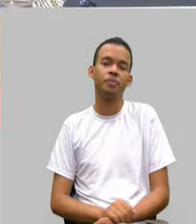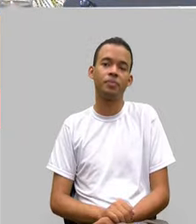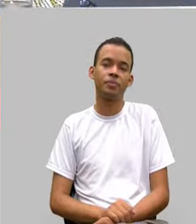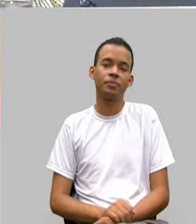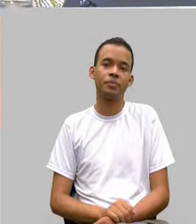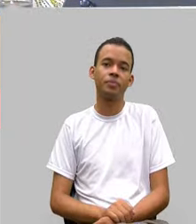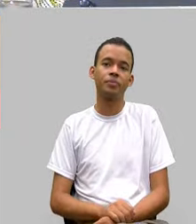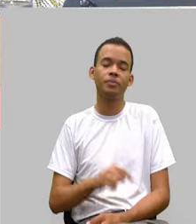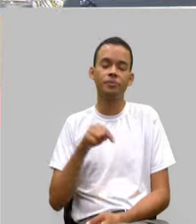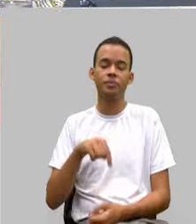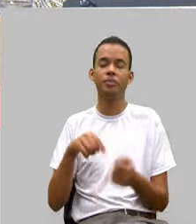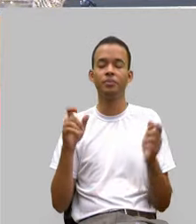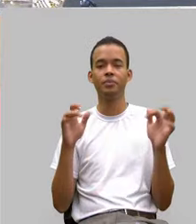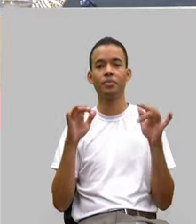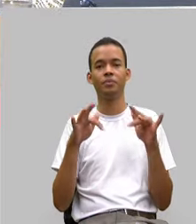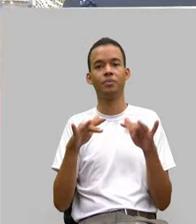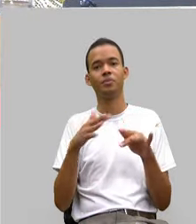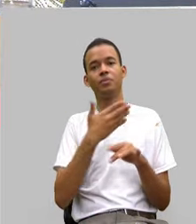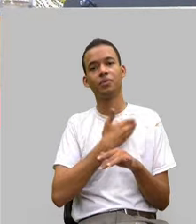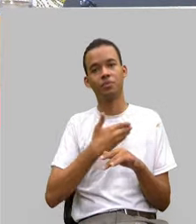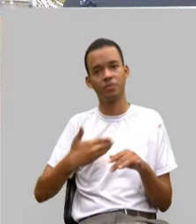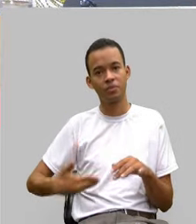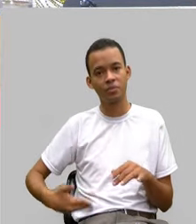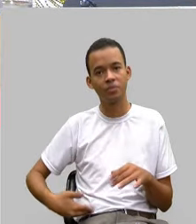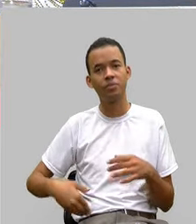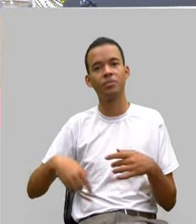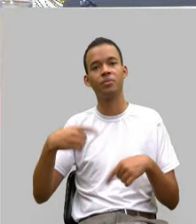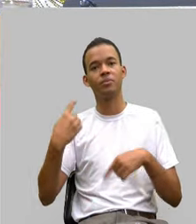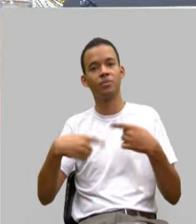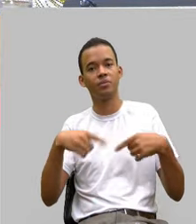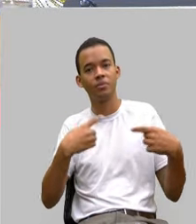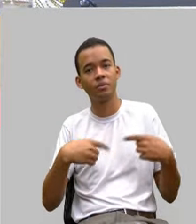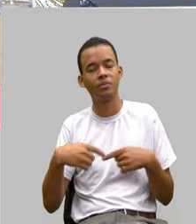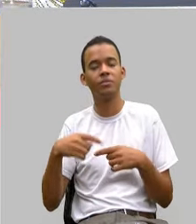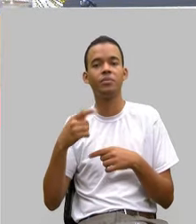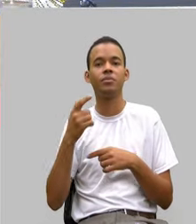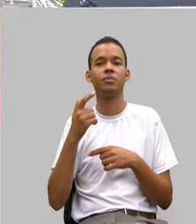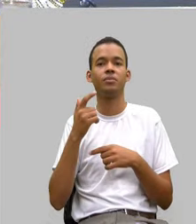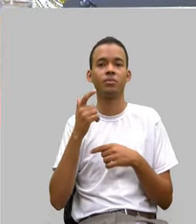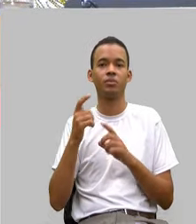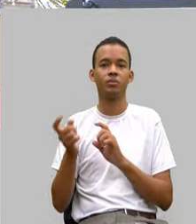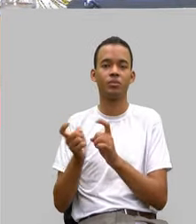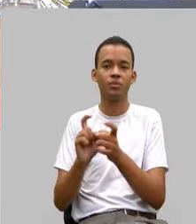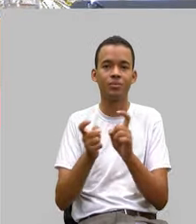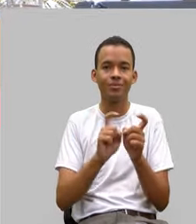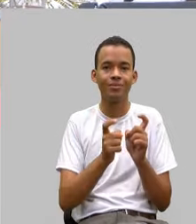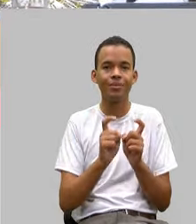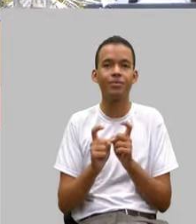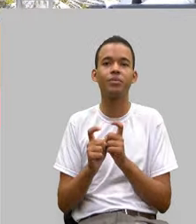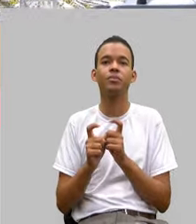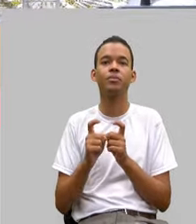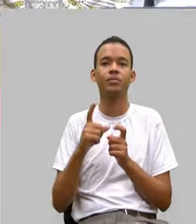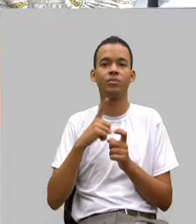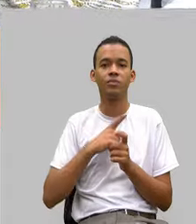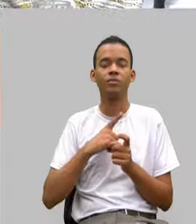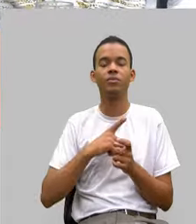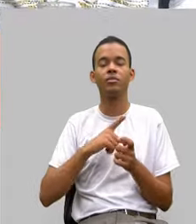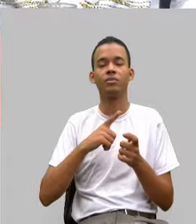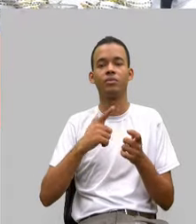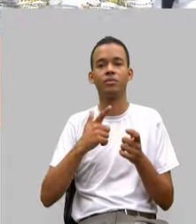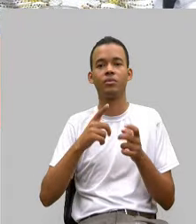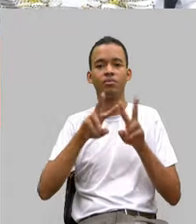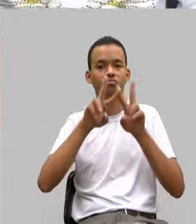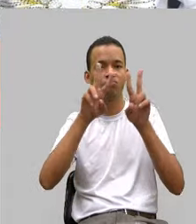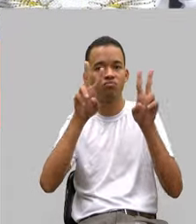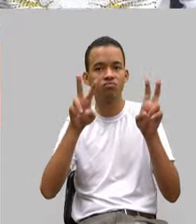ela sugeriu que fizéssemos essa esse Cico de debates que é um é algo que tem muito mais abrangência né é